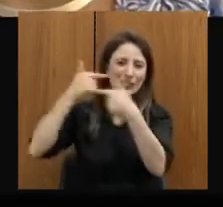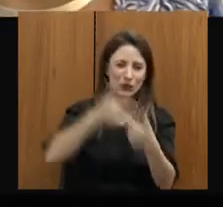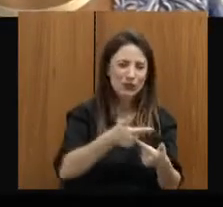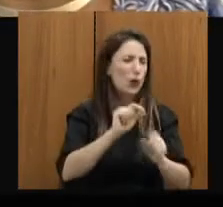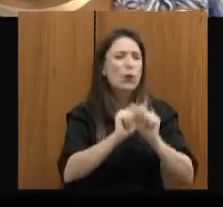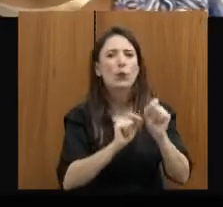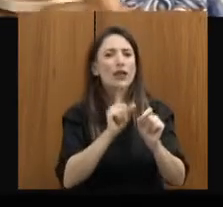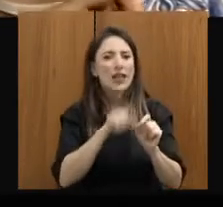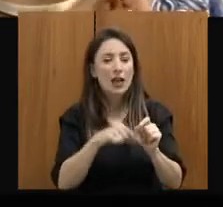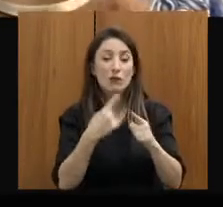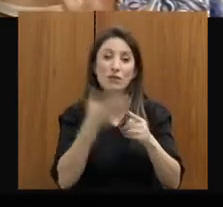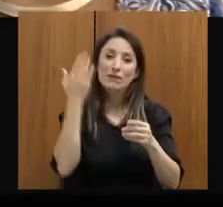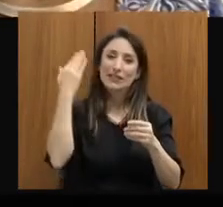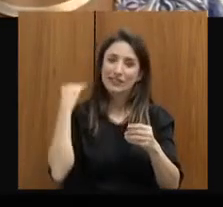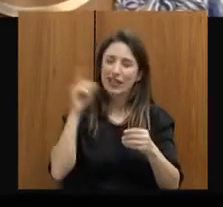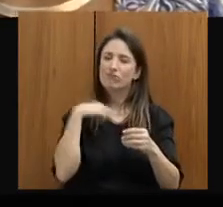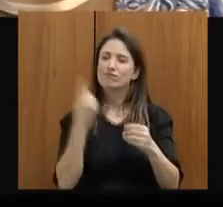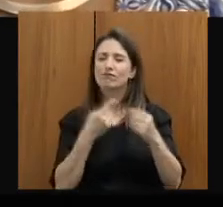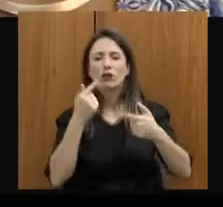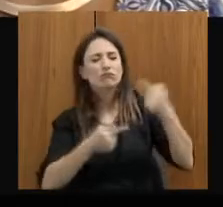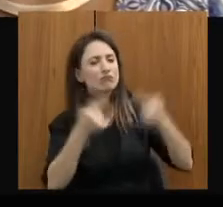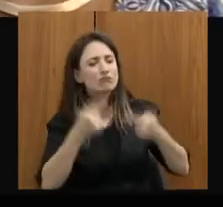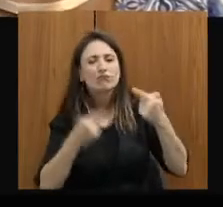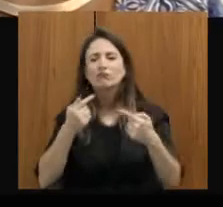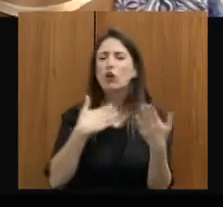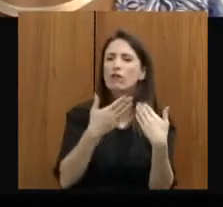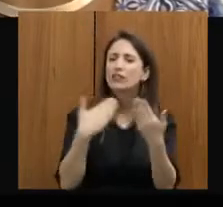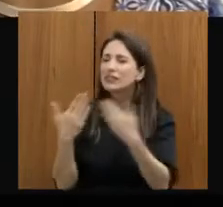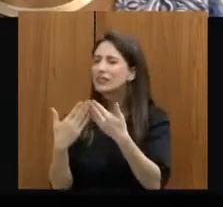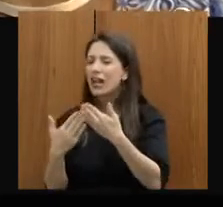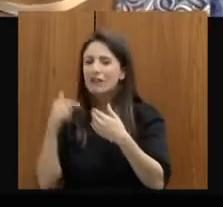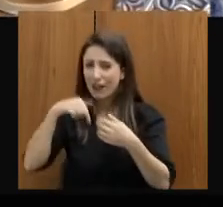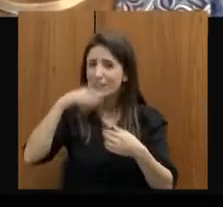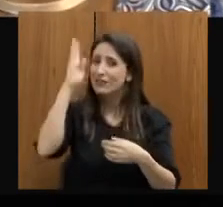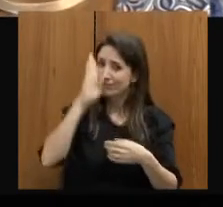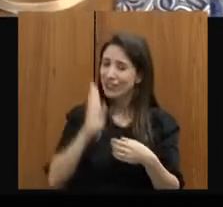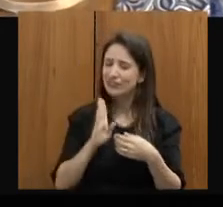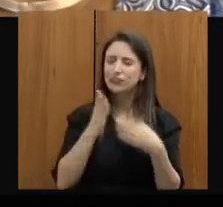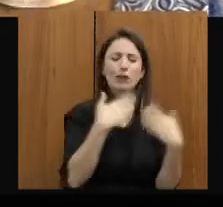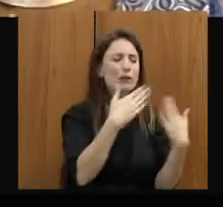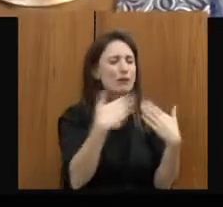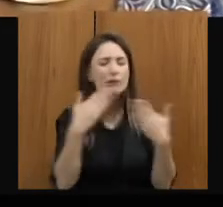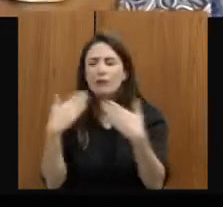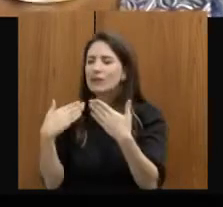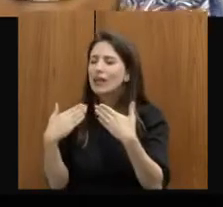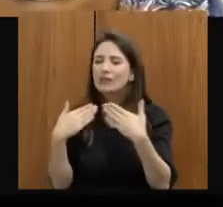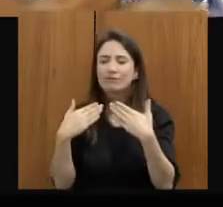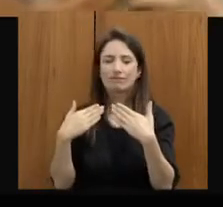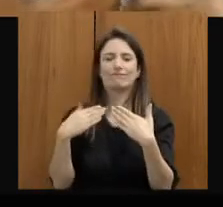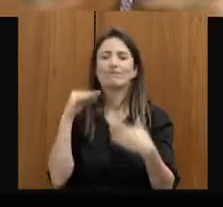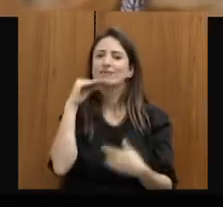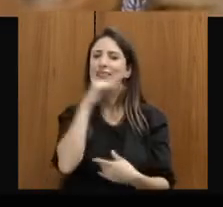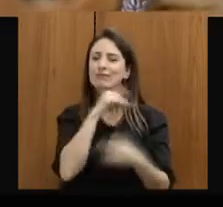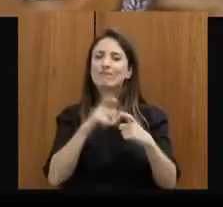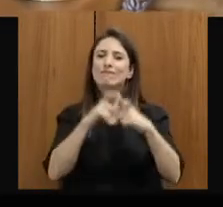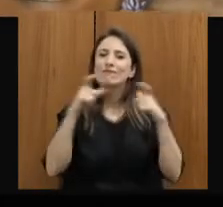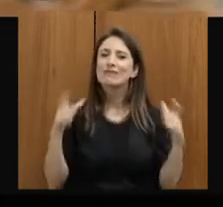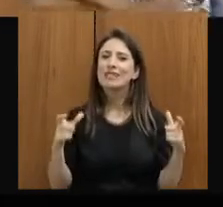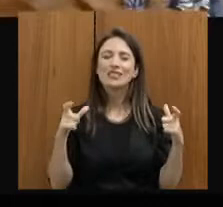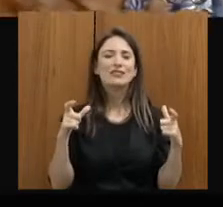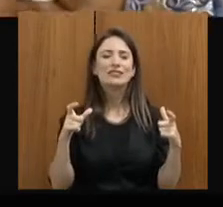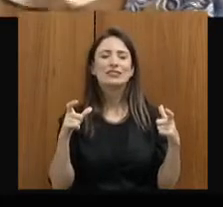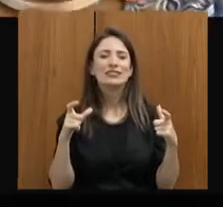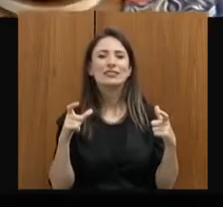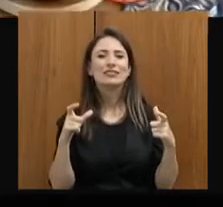dialogava nos com as lideranças e autoridades a nível de Brasil é a maioria não tinha essa visão de que